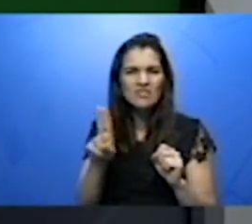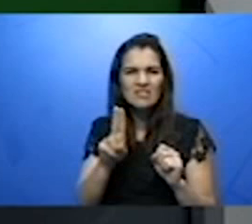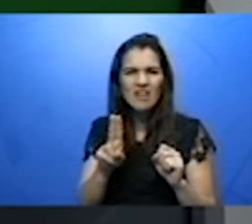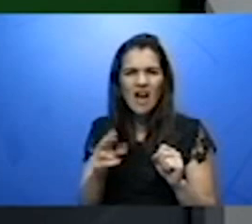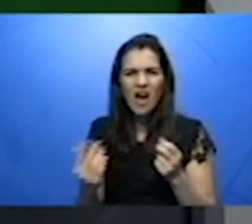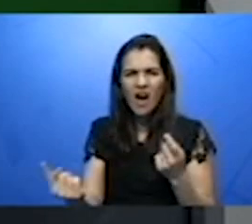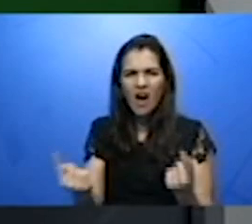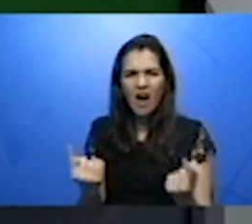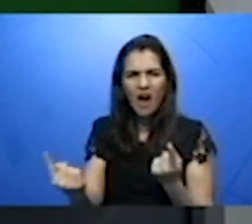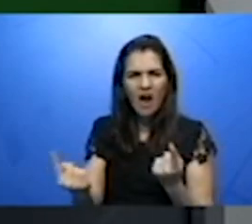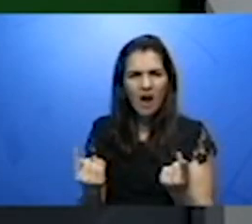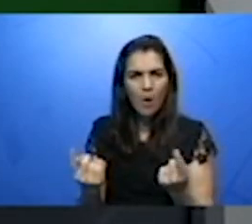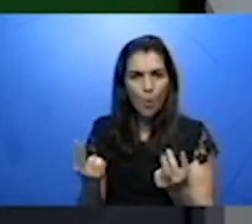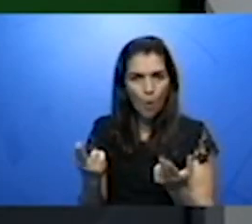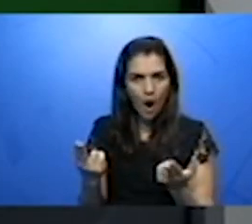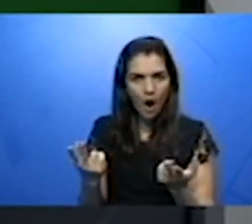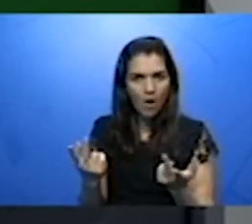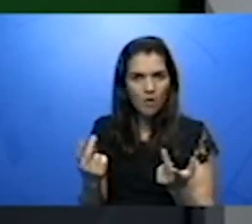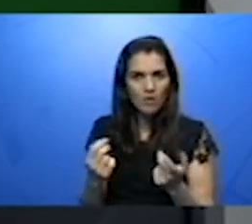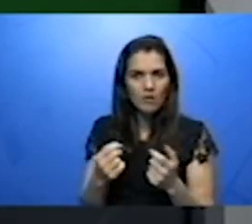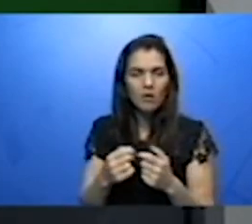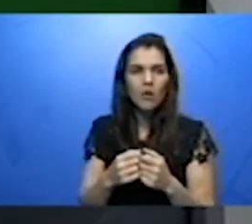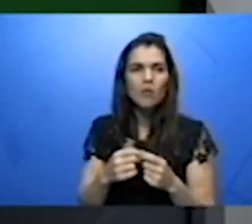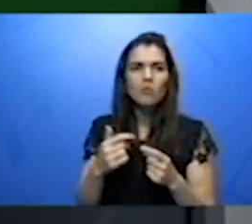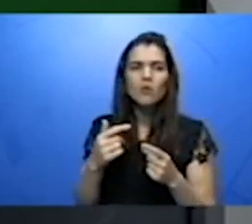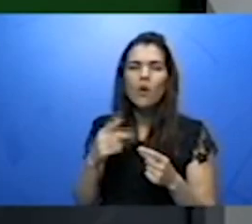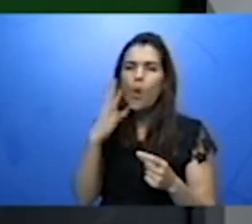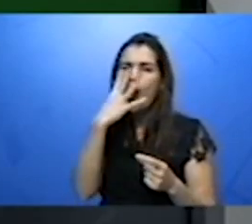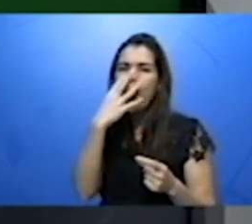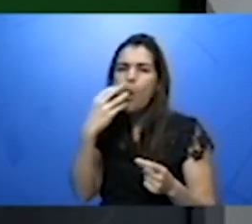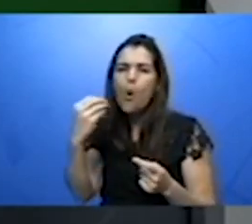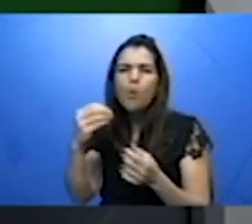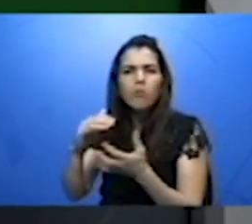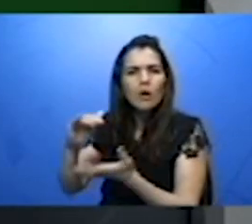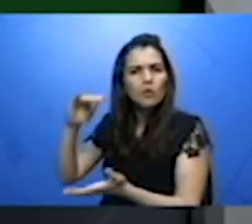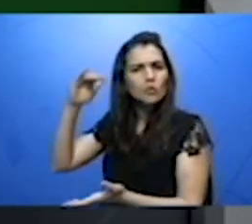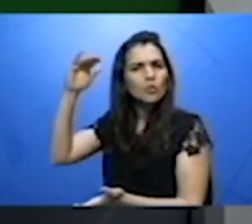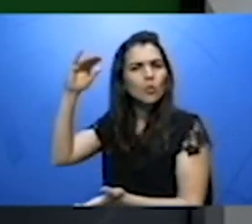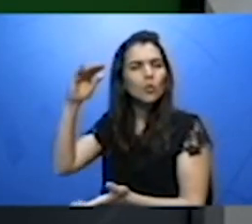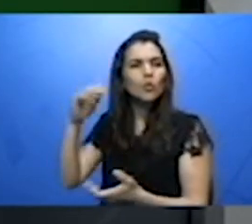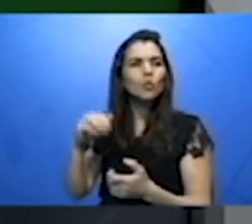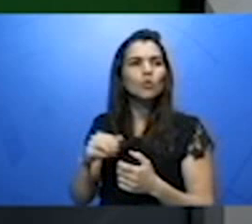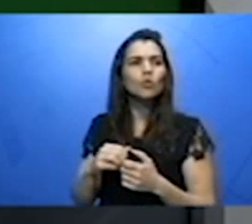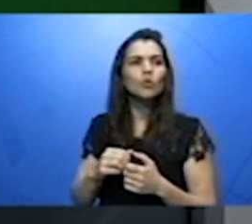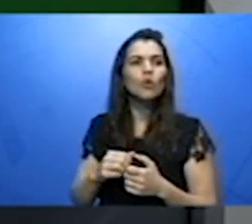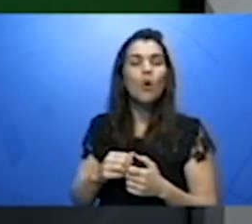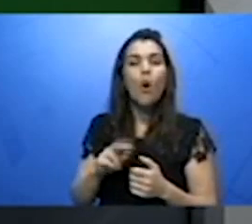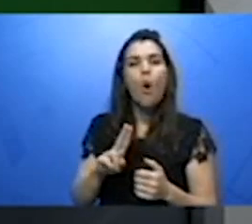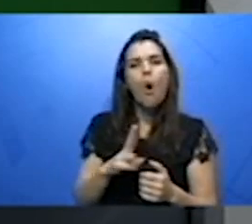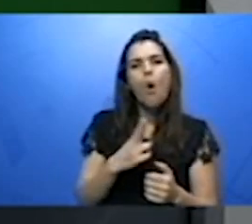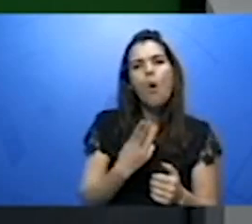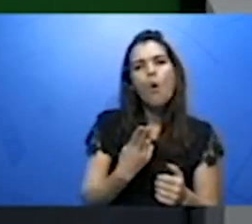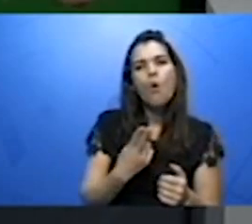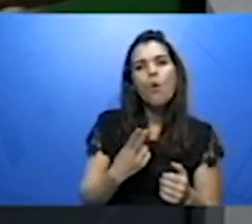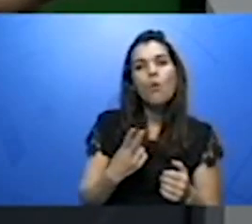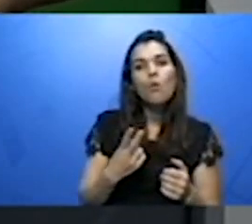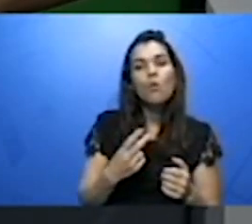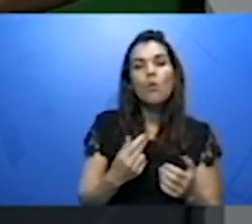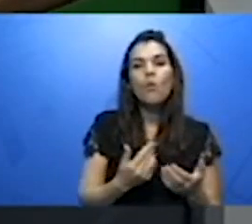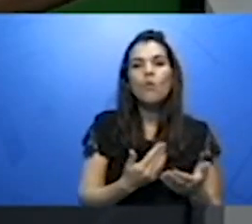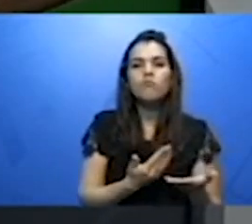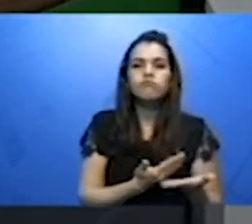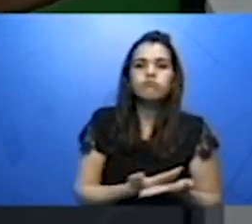um filhote de lobo-guará ou de um novo adulto será e olha lá